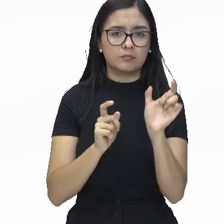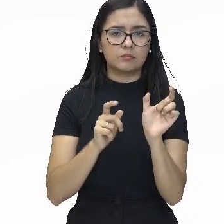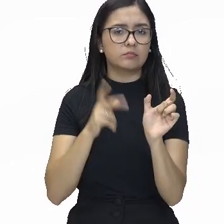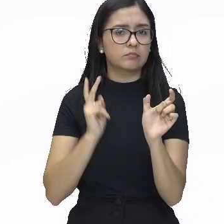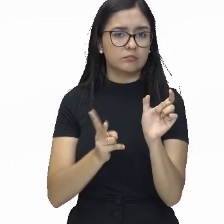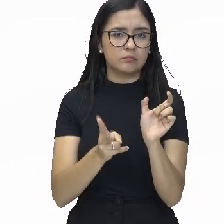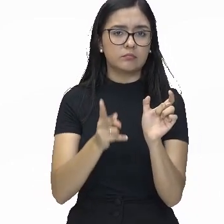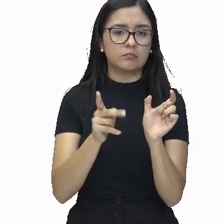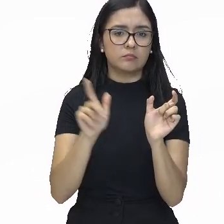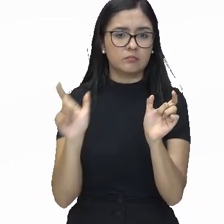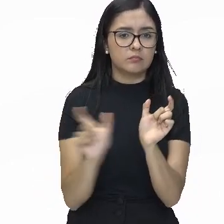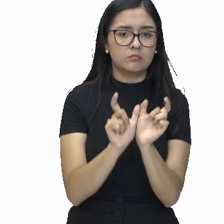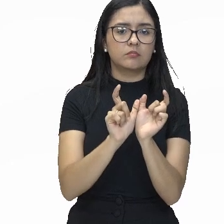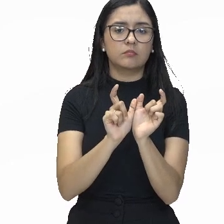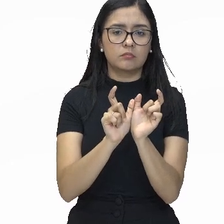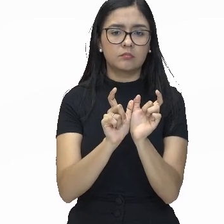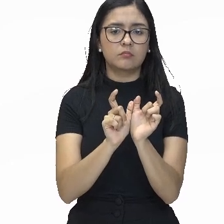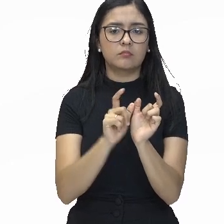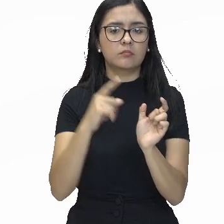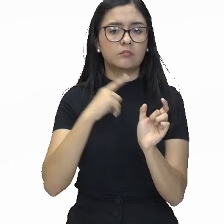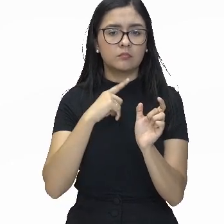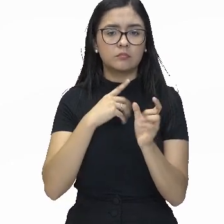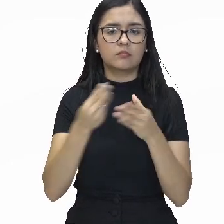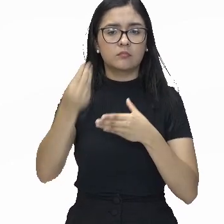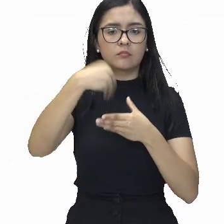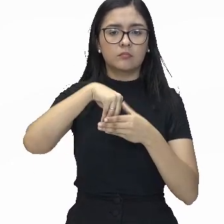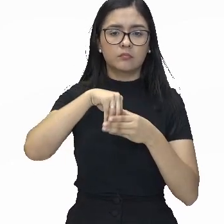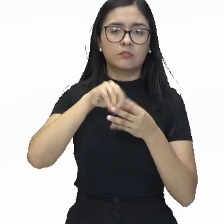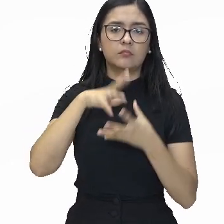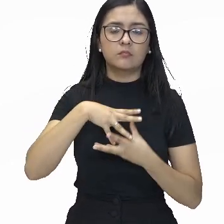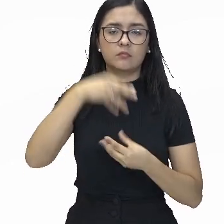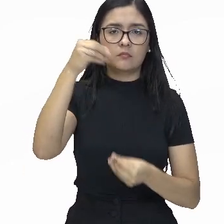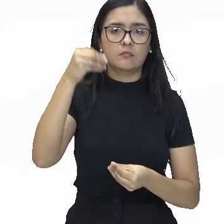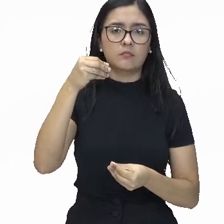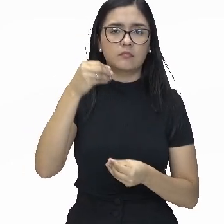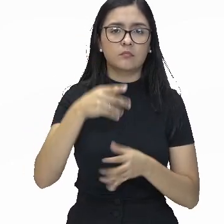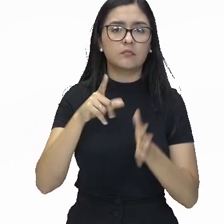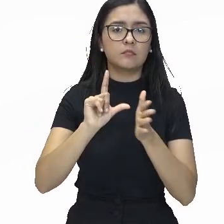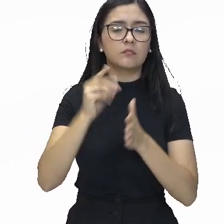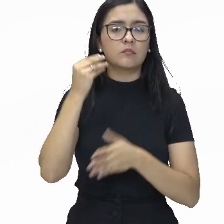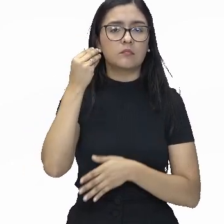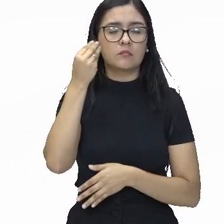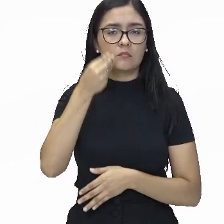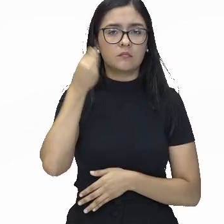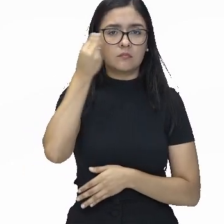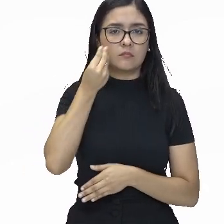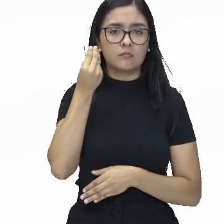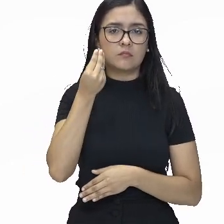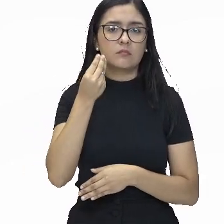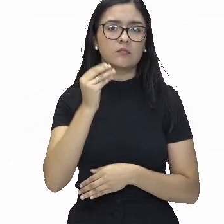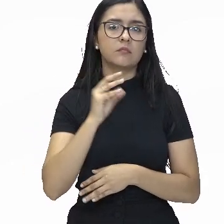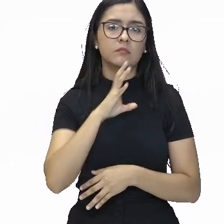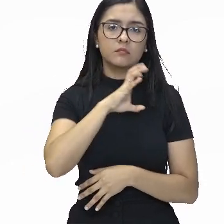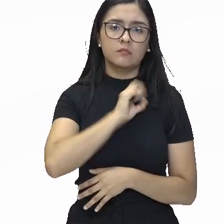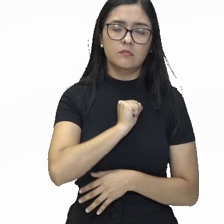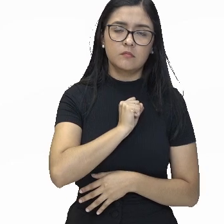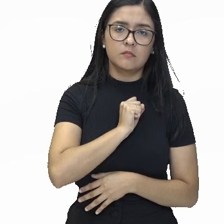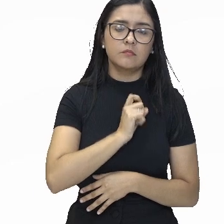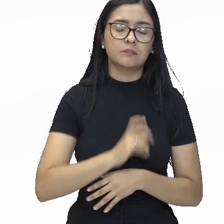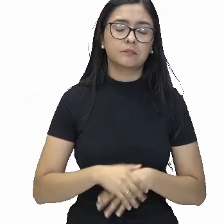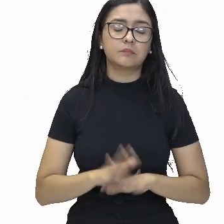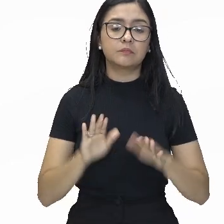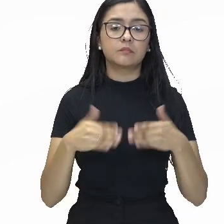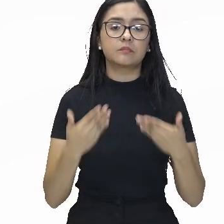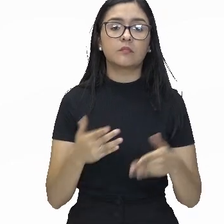subordinada. Que existe na alma antes de qualquer experiência amorosa. Então,